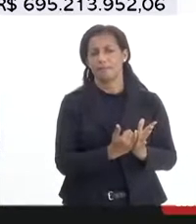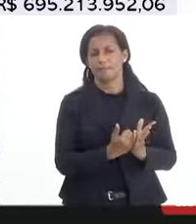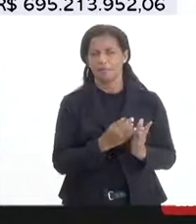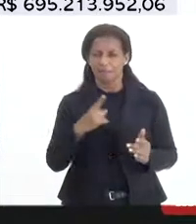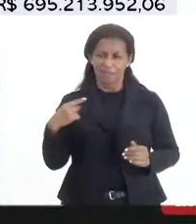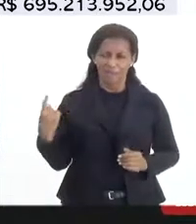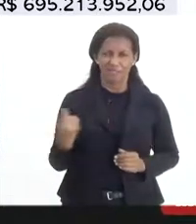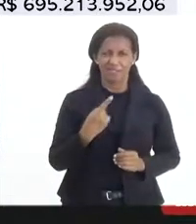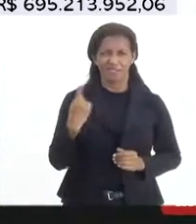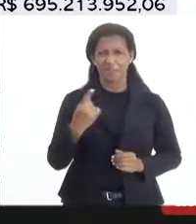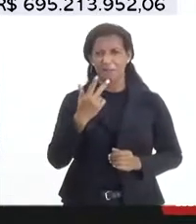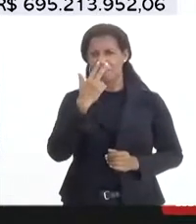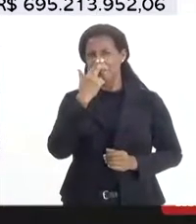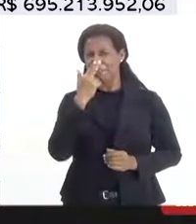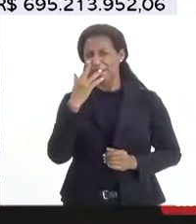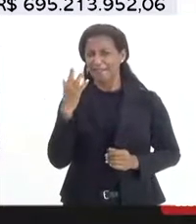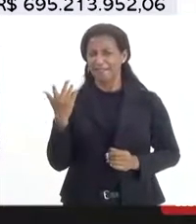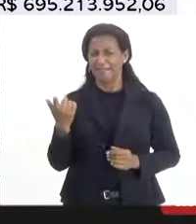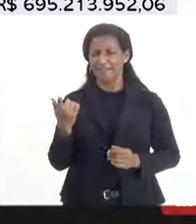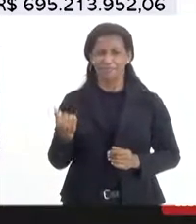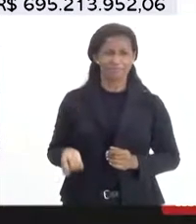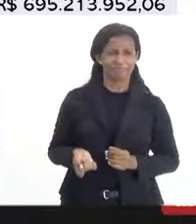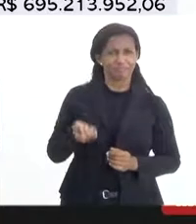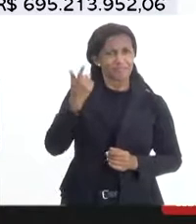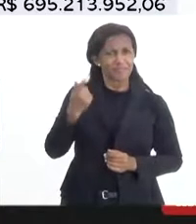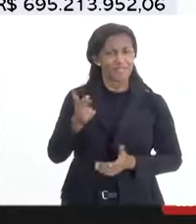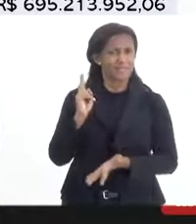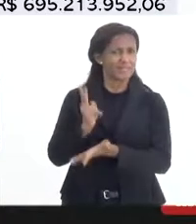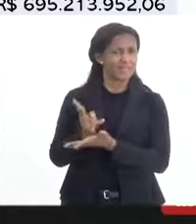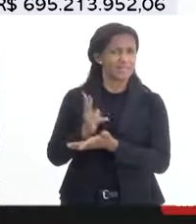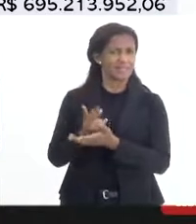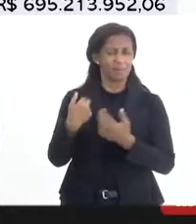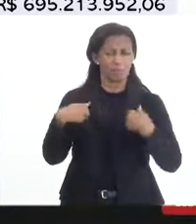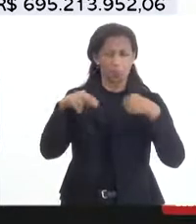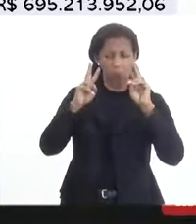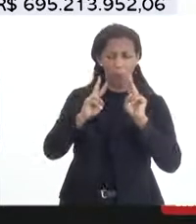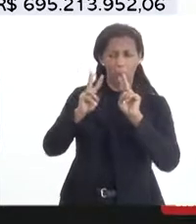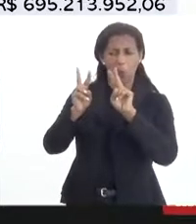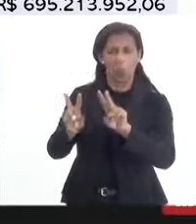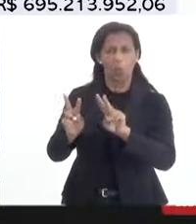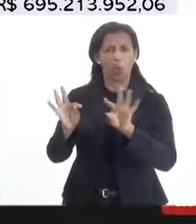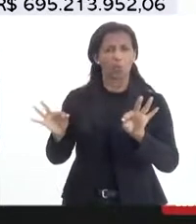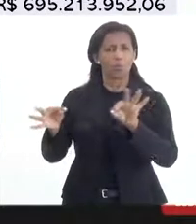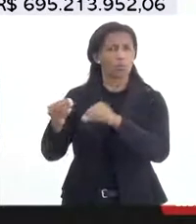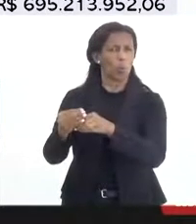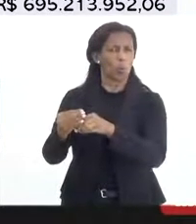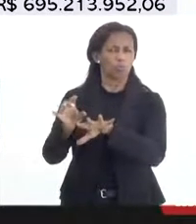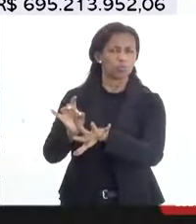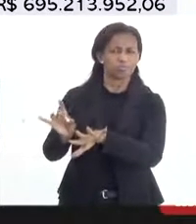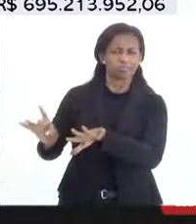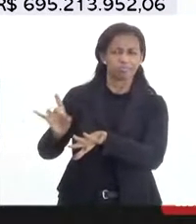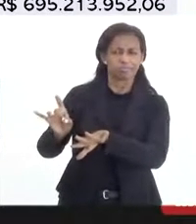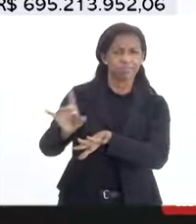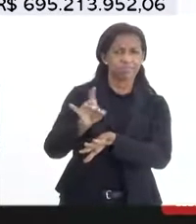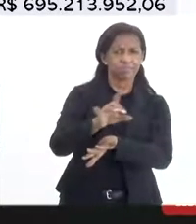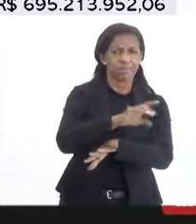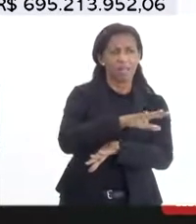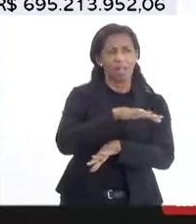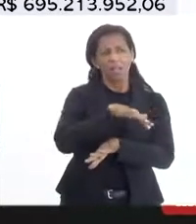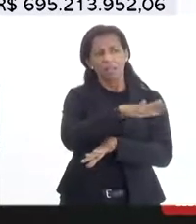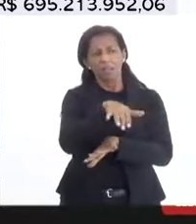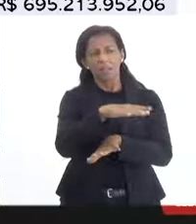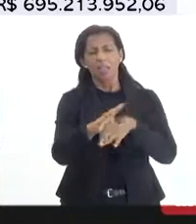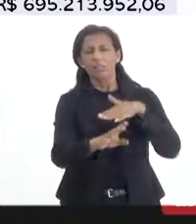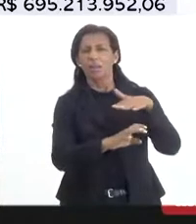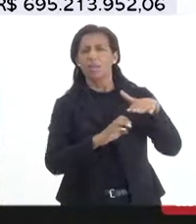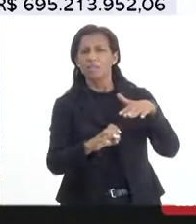uma certa orquestra, né, porque sempre quando a gente olha todos envolvidos, né, todas, tanto as prestadoras